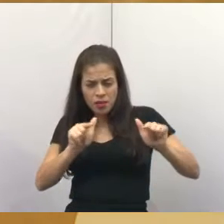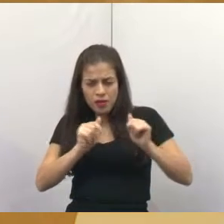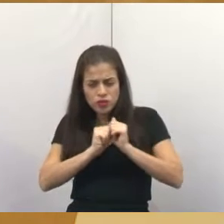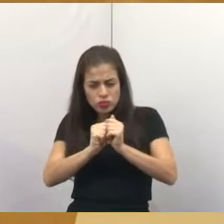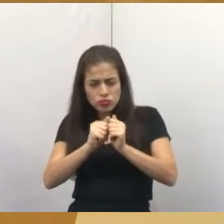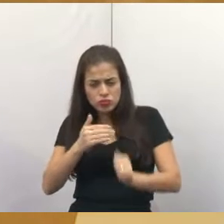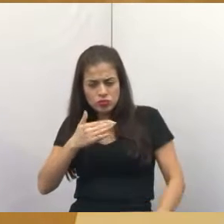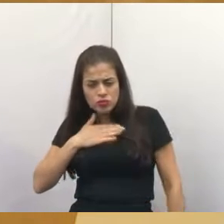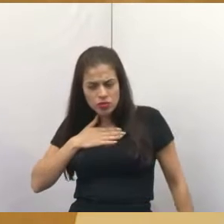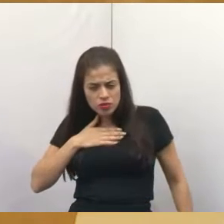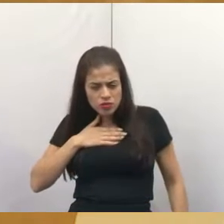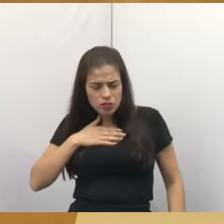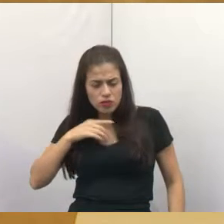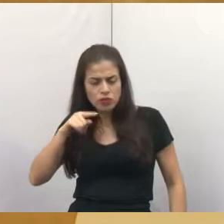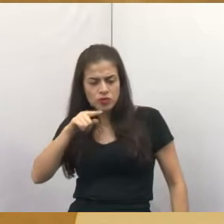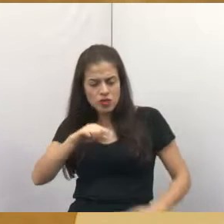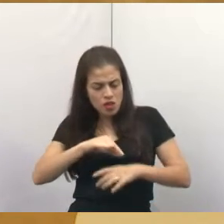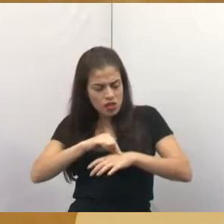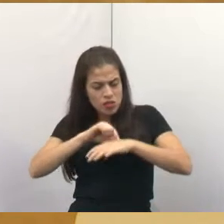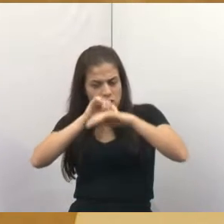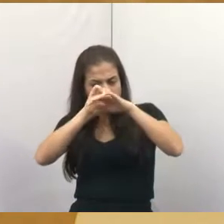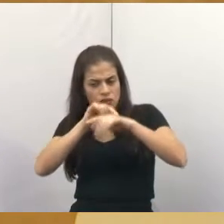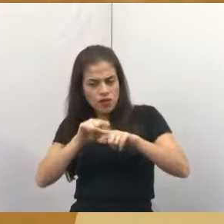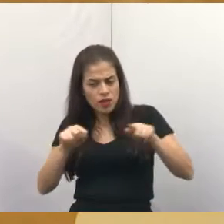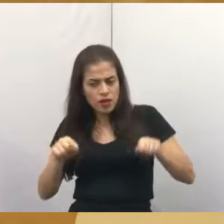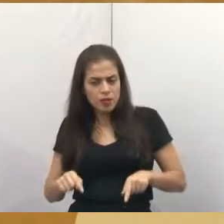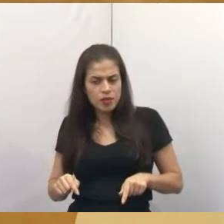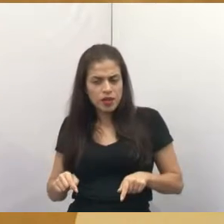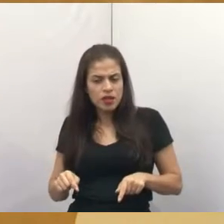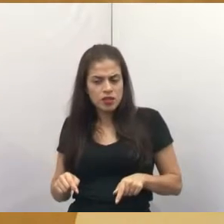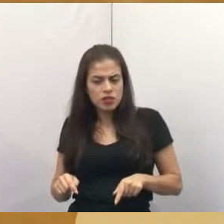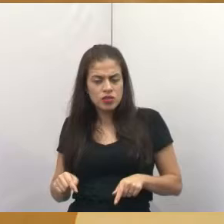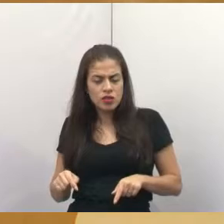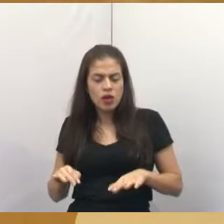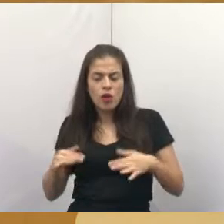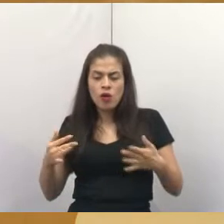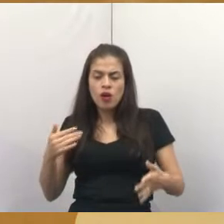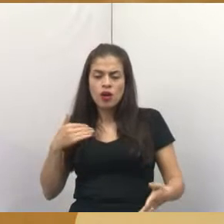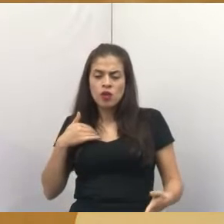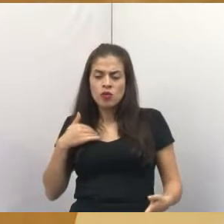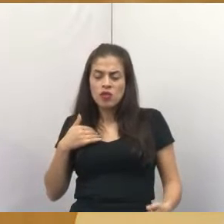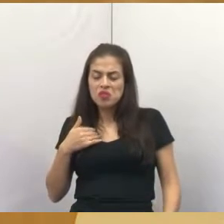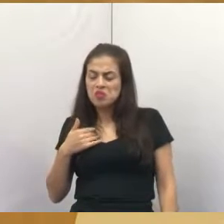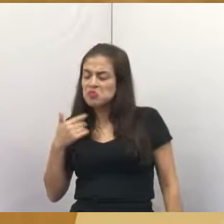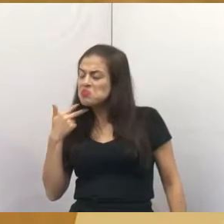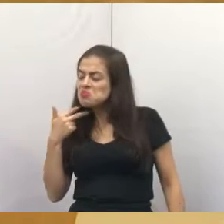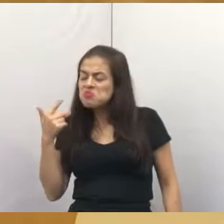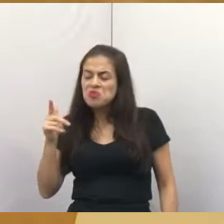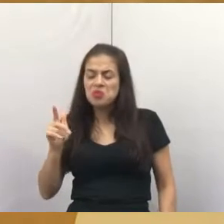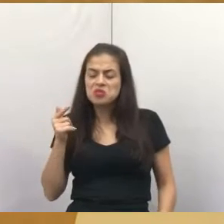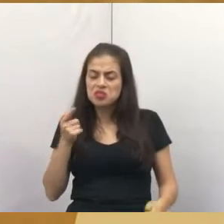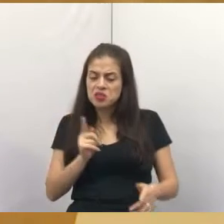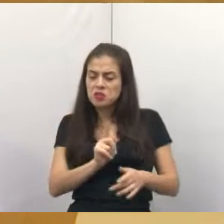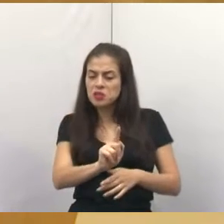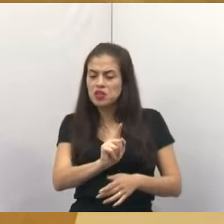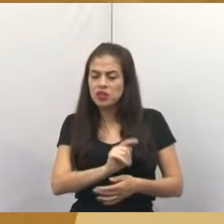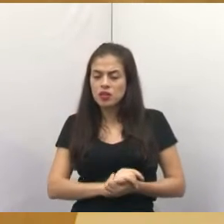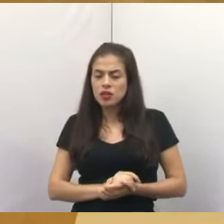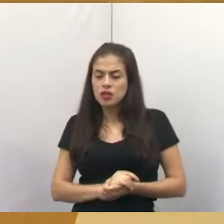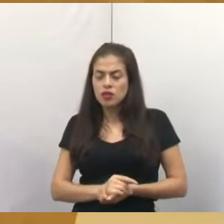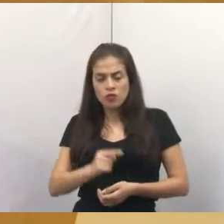eu não estiver lá. Agora, quando eu estou lá, tudo bem, mas eu não estou lá, você vai mandar no gabinete. Você é voz ativa do